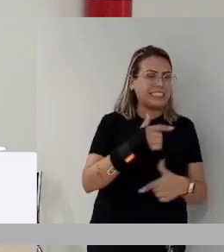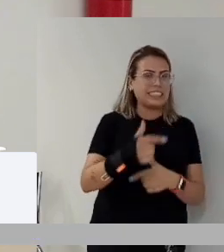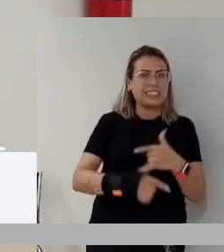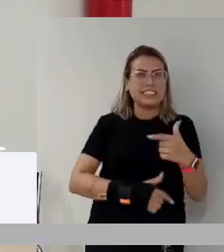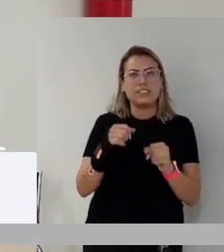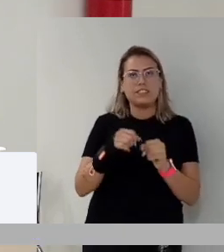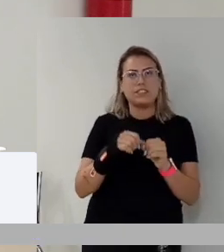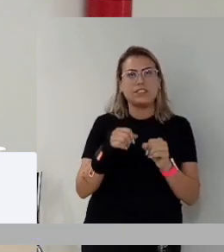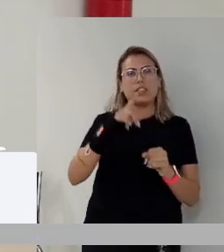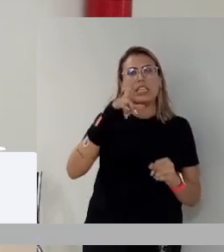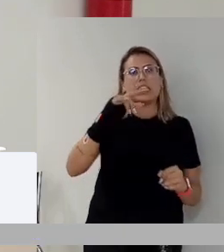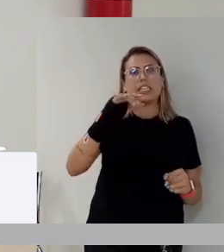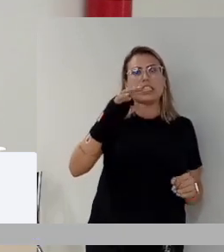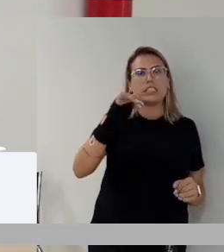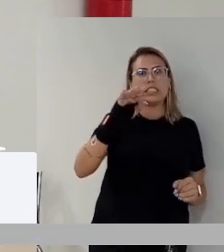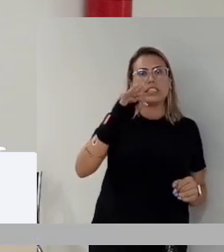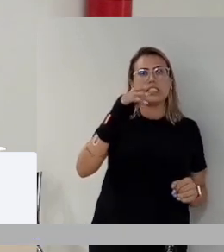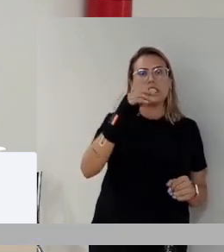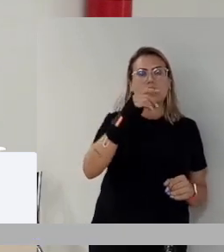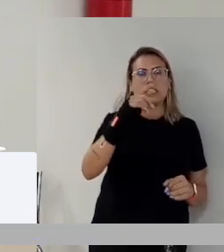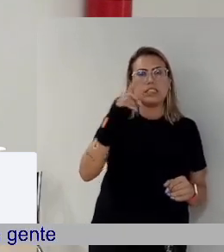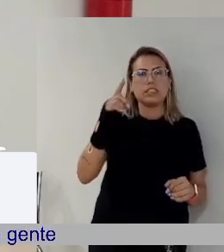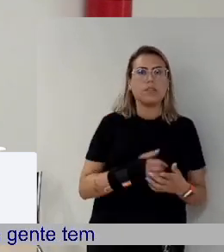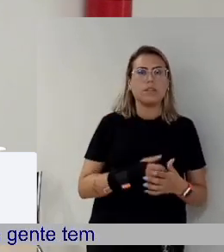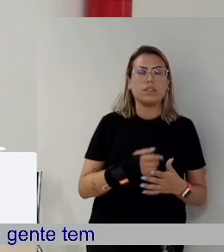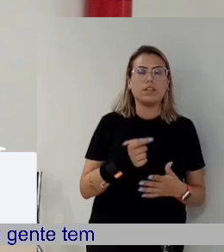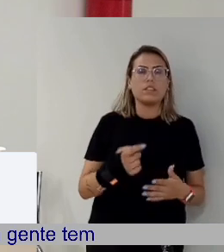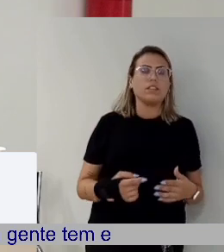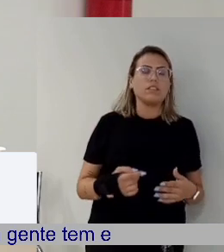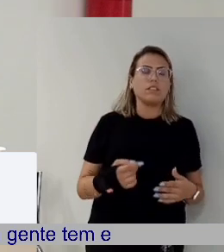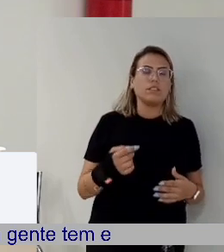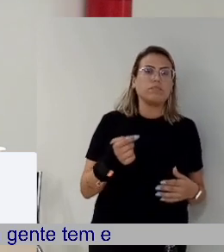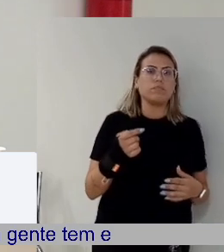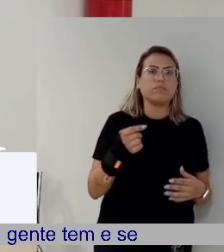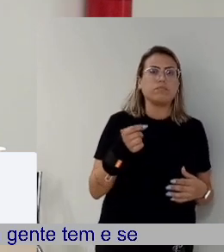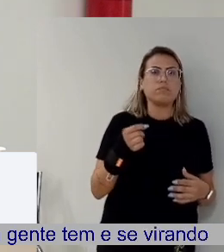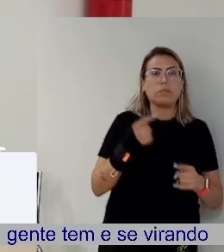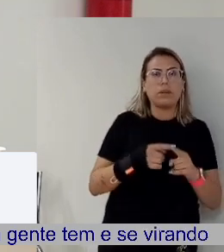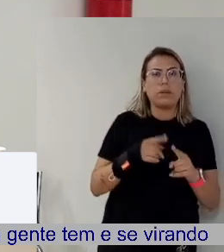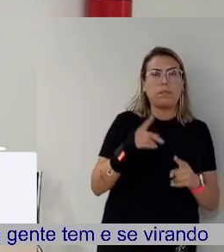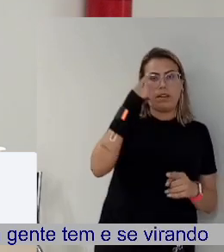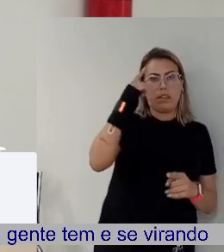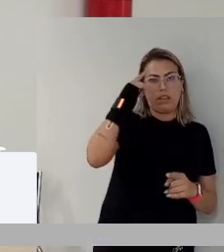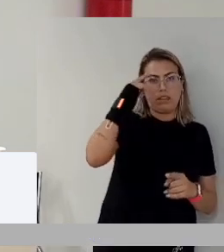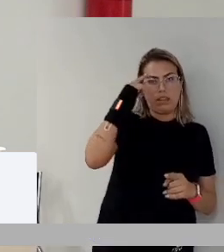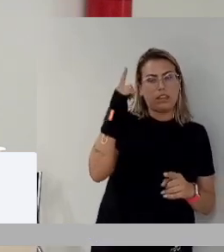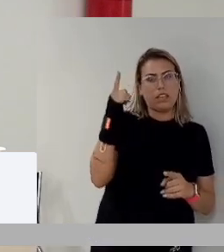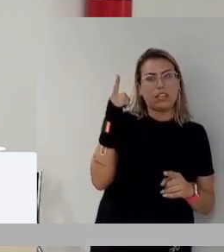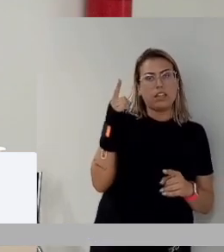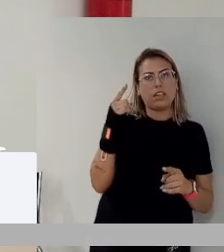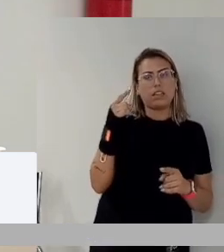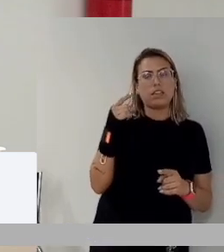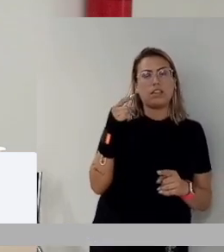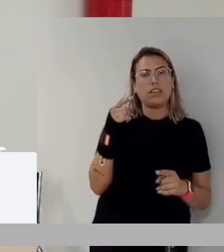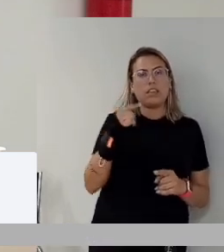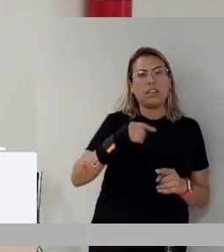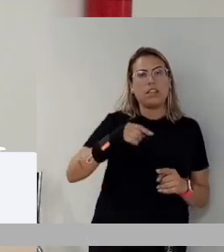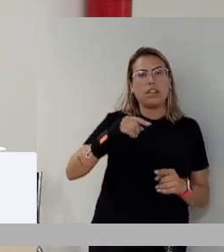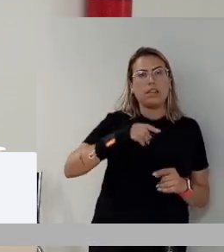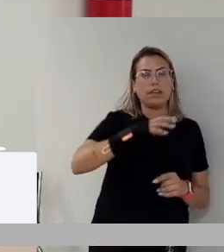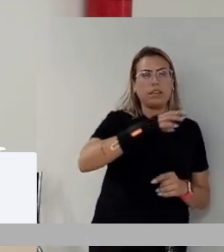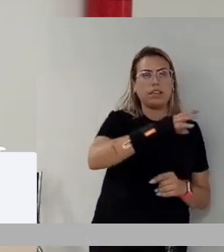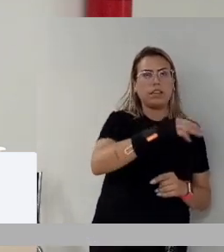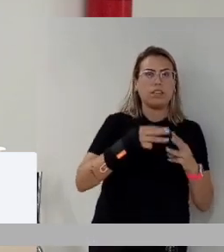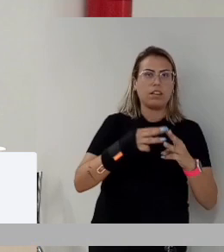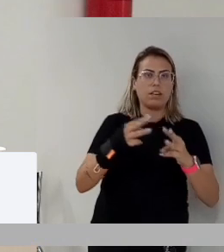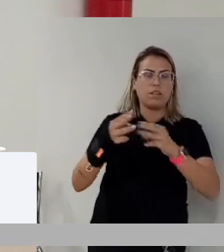de fazer uma licitação para comprar um mu porque a Primeira ideia seria que eu achei até criminosa a gente pegar um caminhão